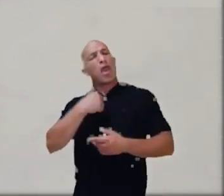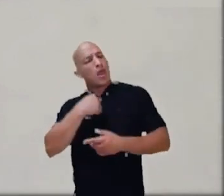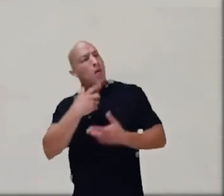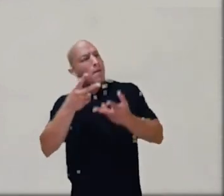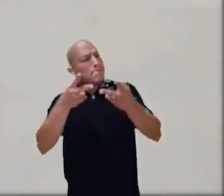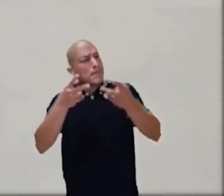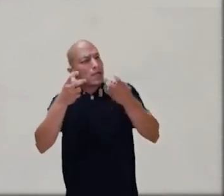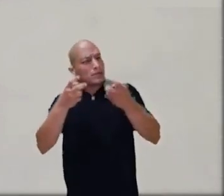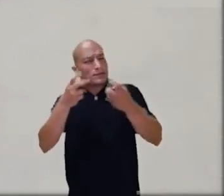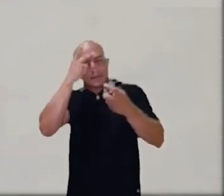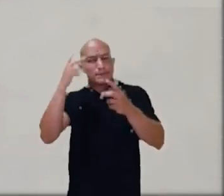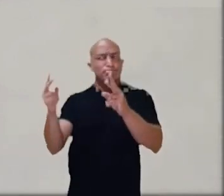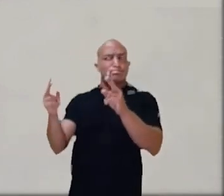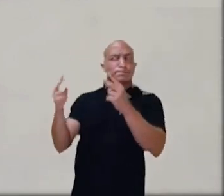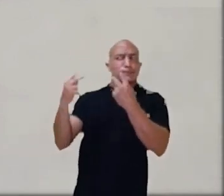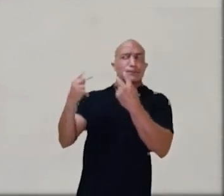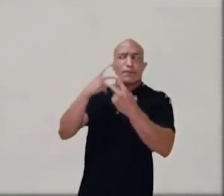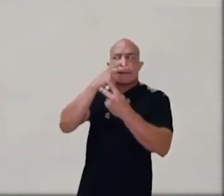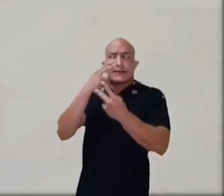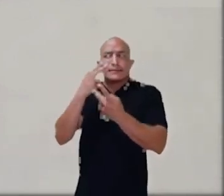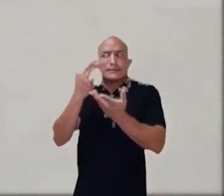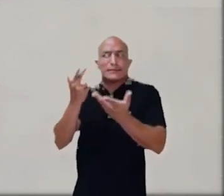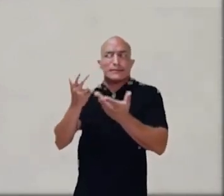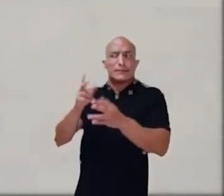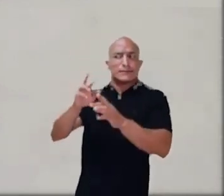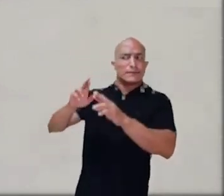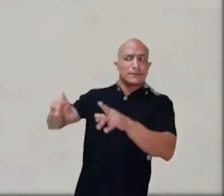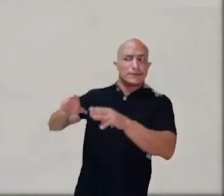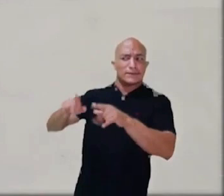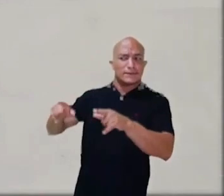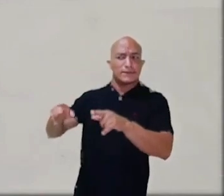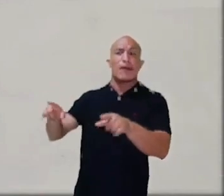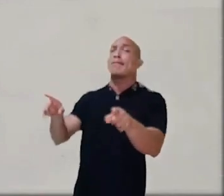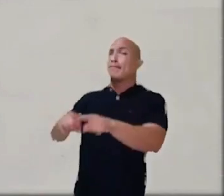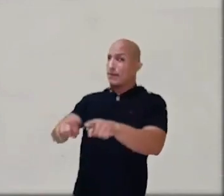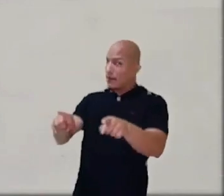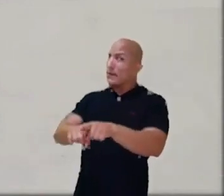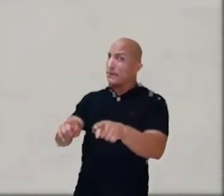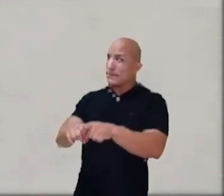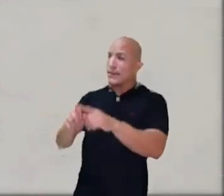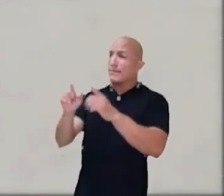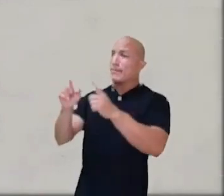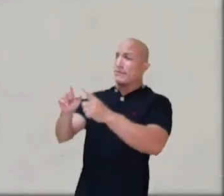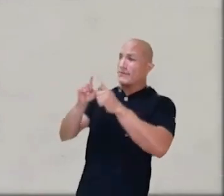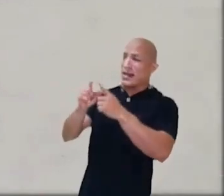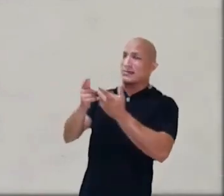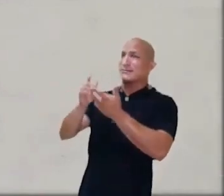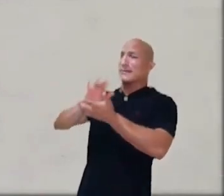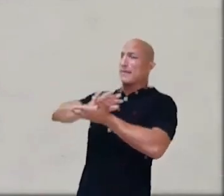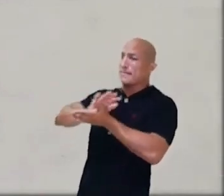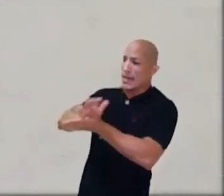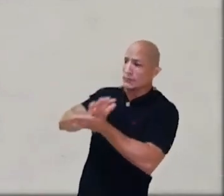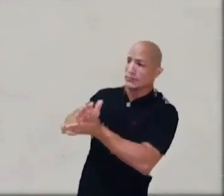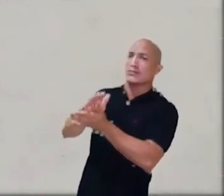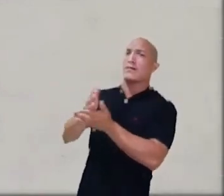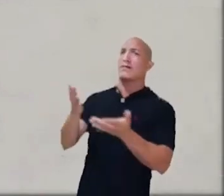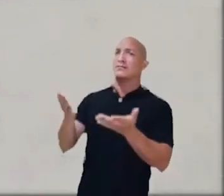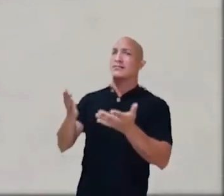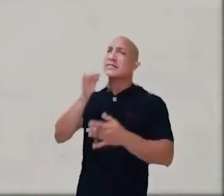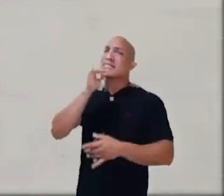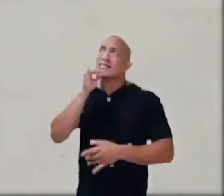sobre maternidade e carreira acadêmica. O interesse por esta temática adveio primeiramente por eu estar neste lugar de